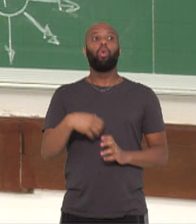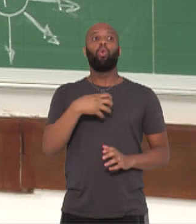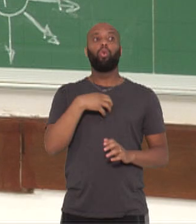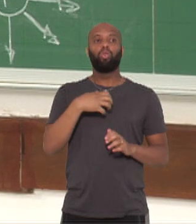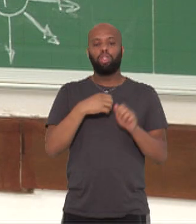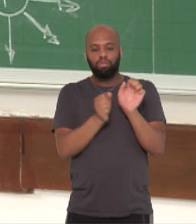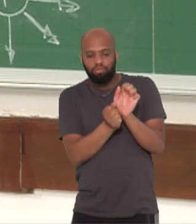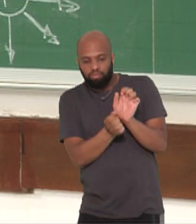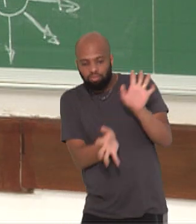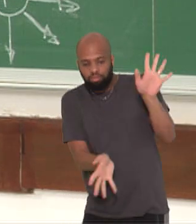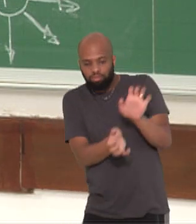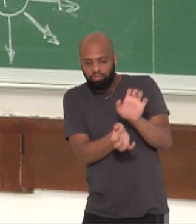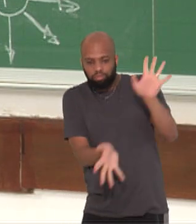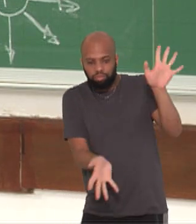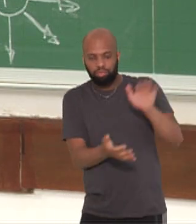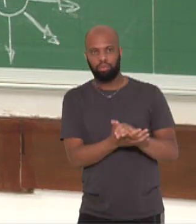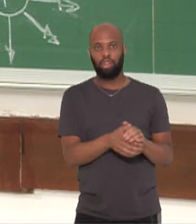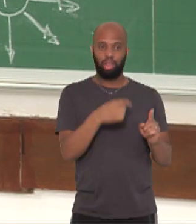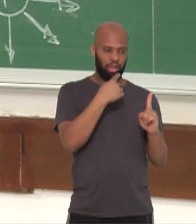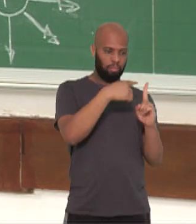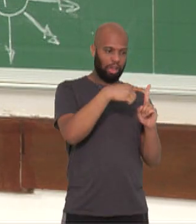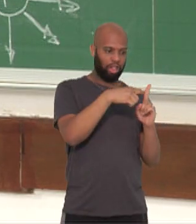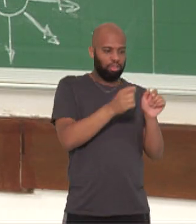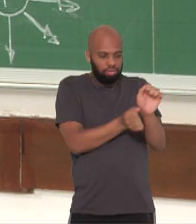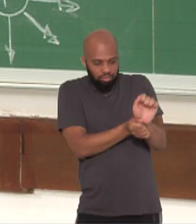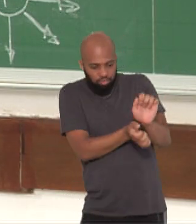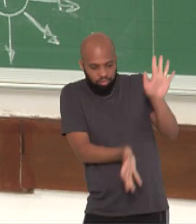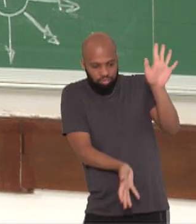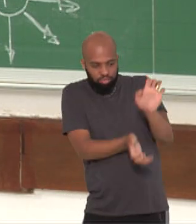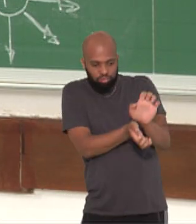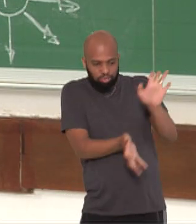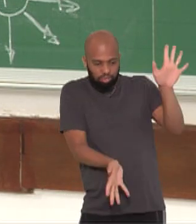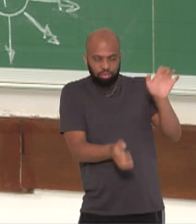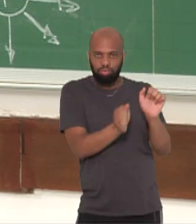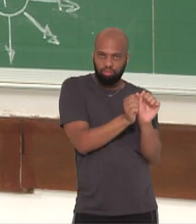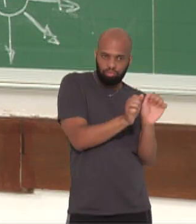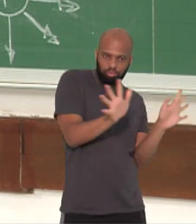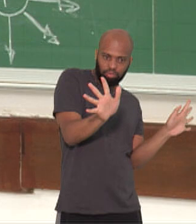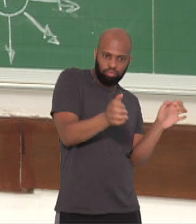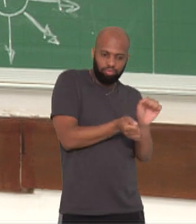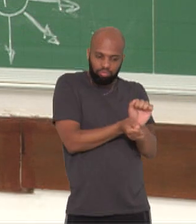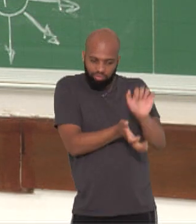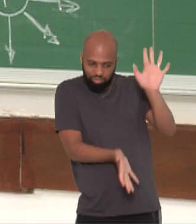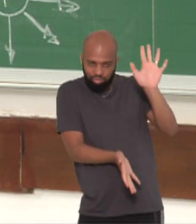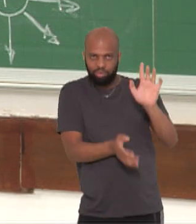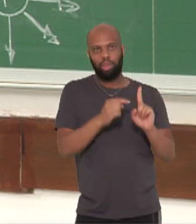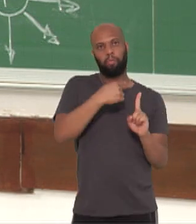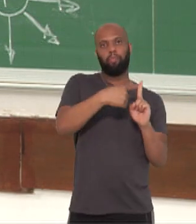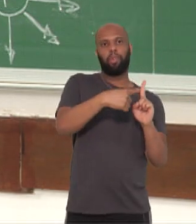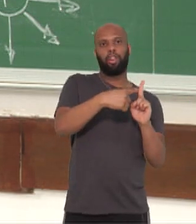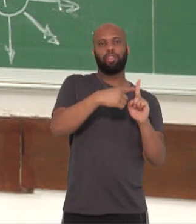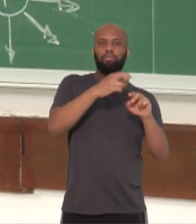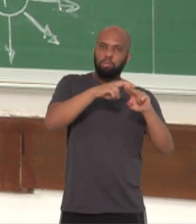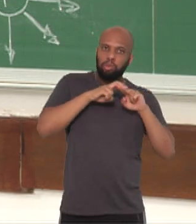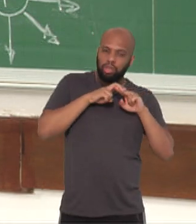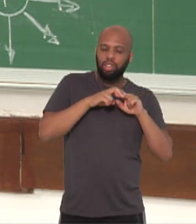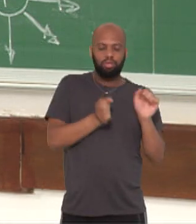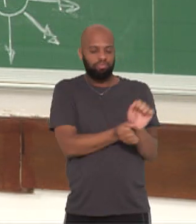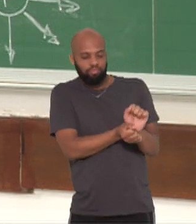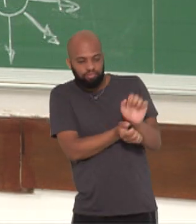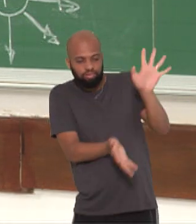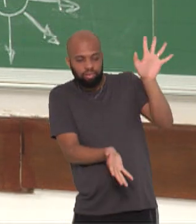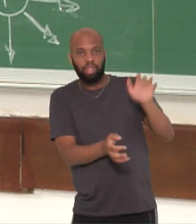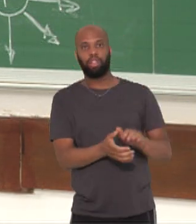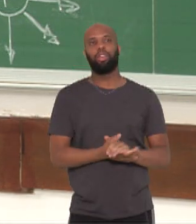seja, ele sai da carga positiva e vai para e sai daquela carga positiva, né? Contrariamente se o campo